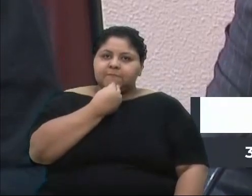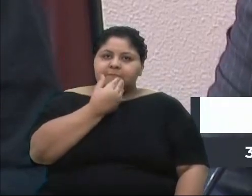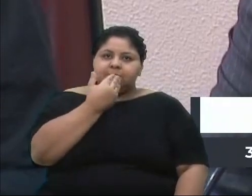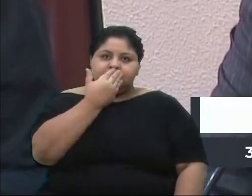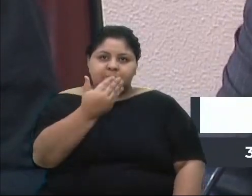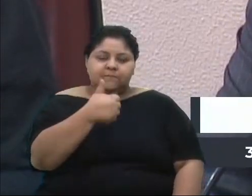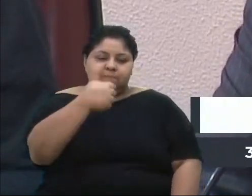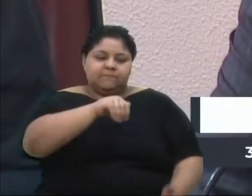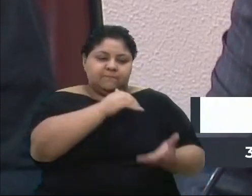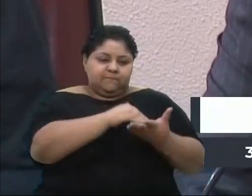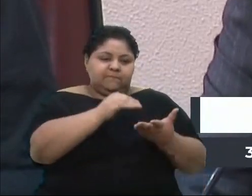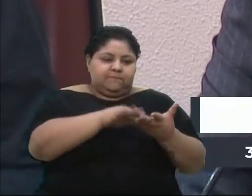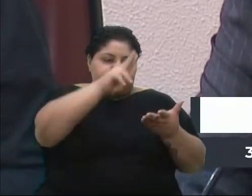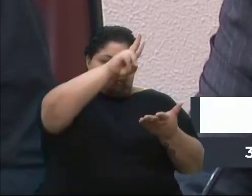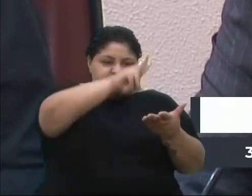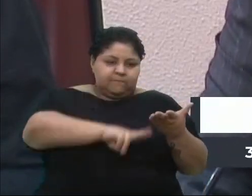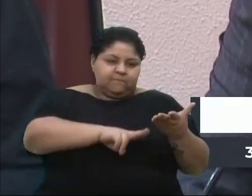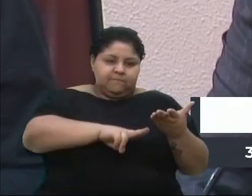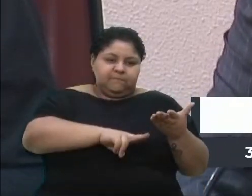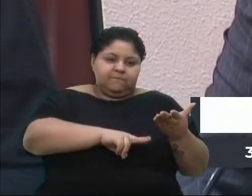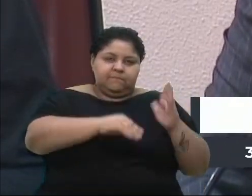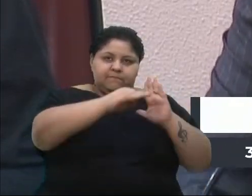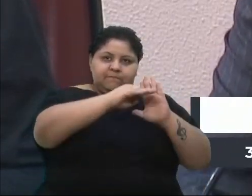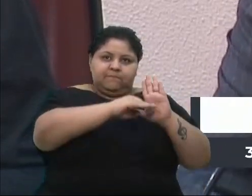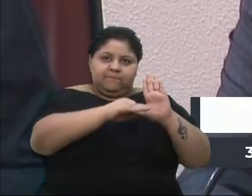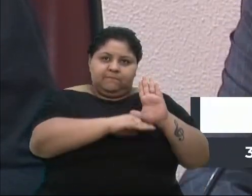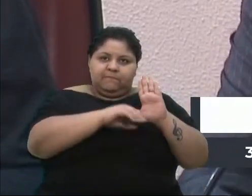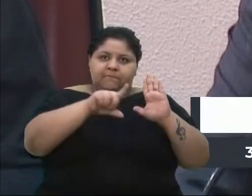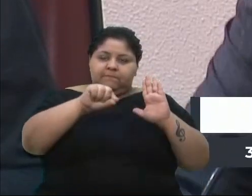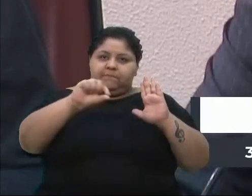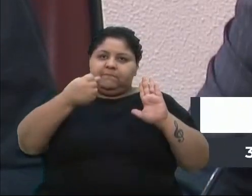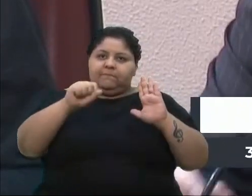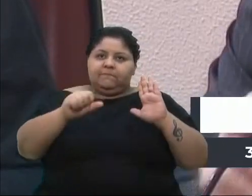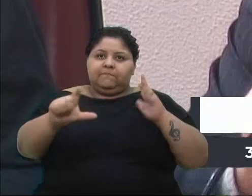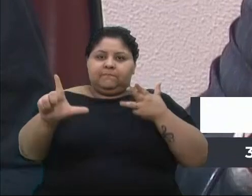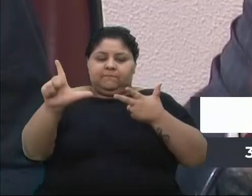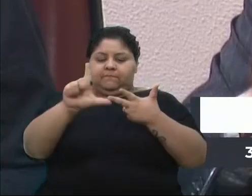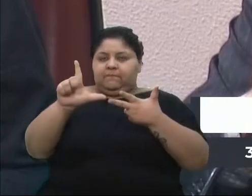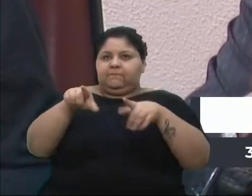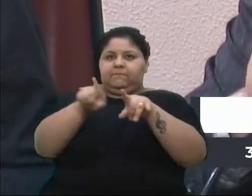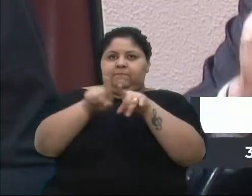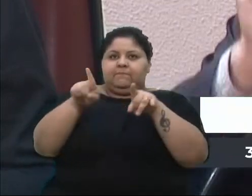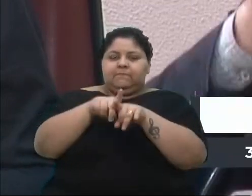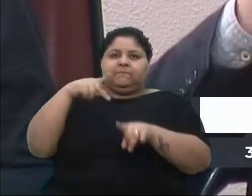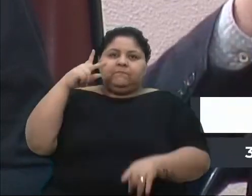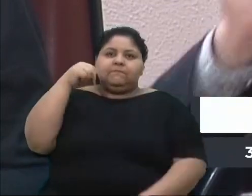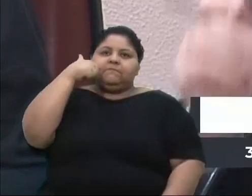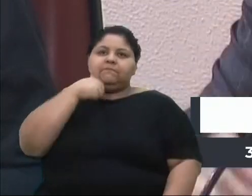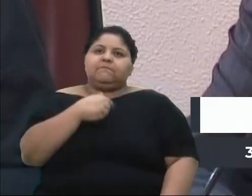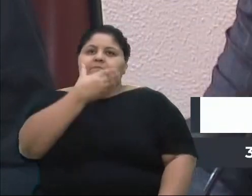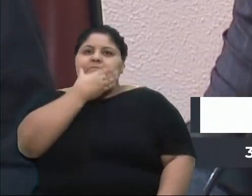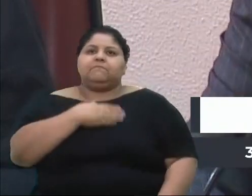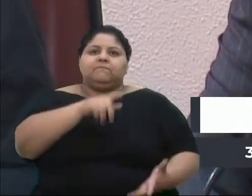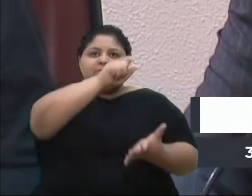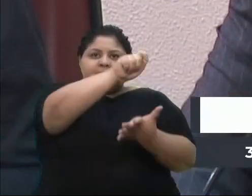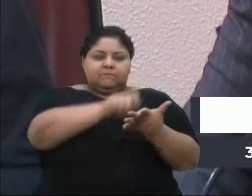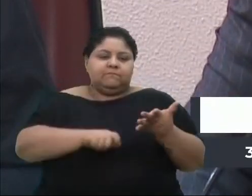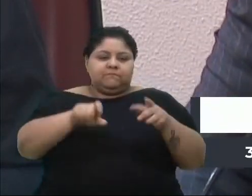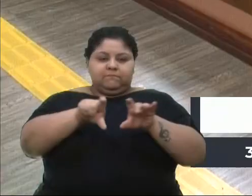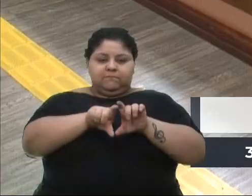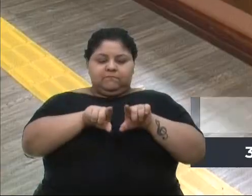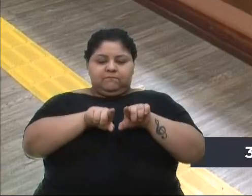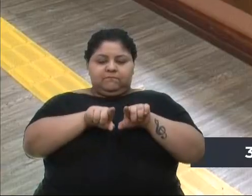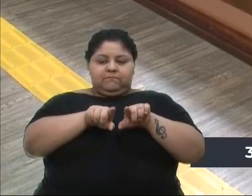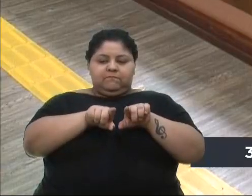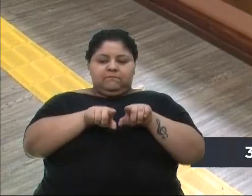secretário que faça a leitura da nominata da 18ª legislatura, bem como vereadoras e vereadores inscritos no grande expediente de